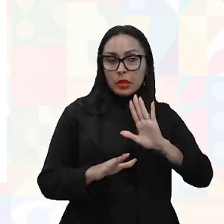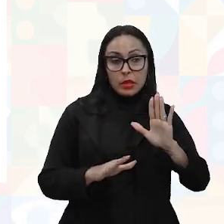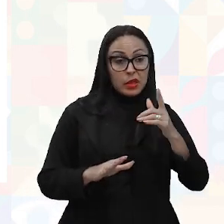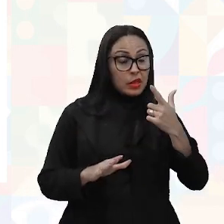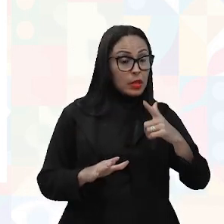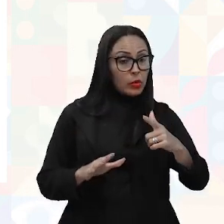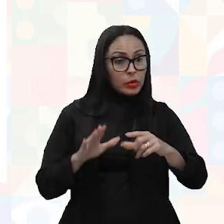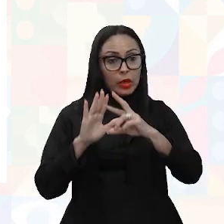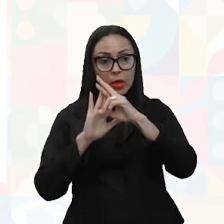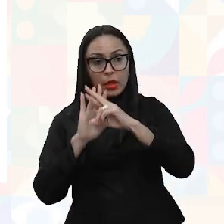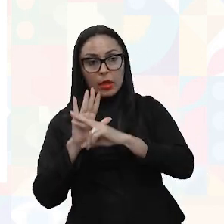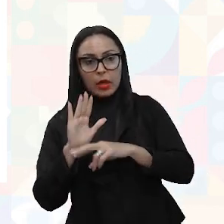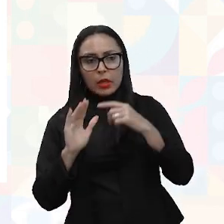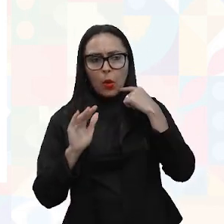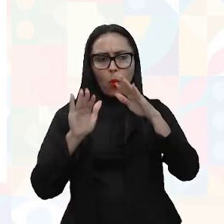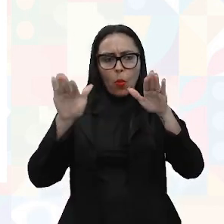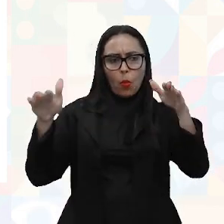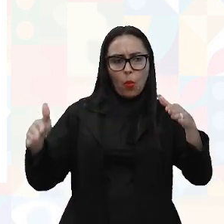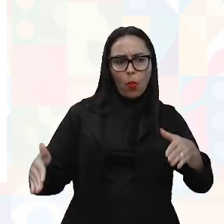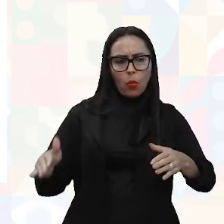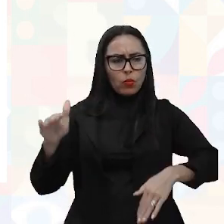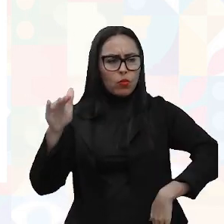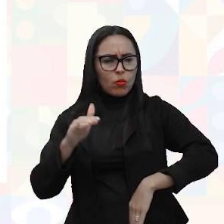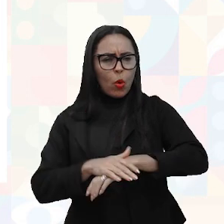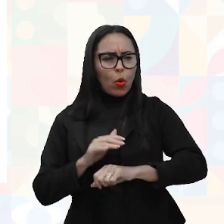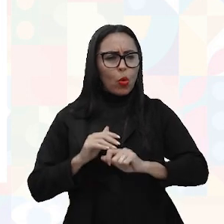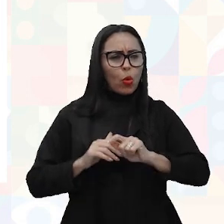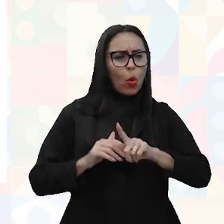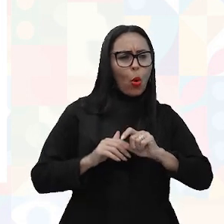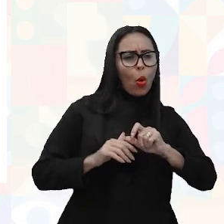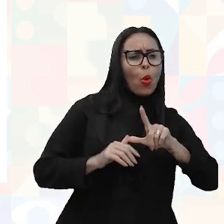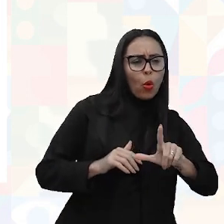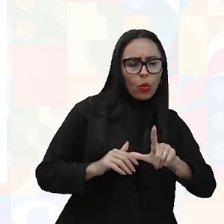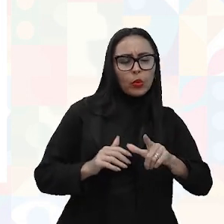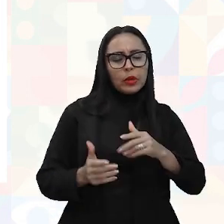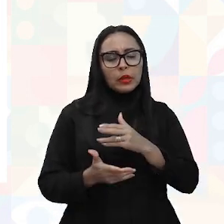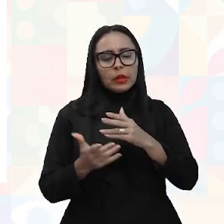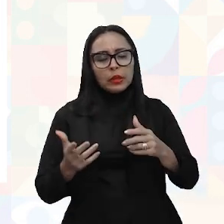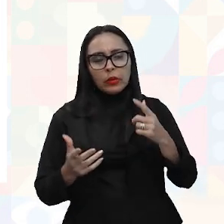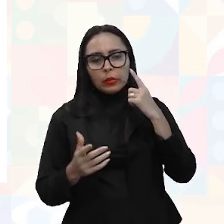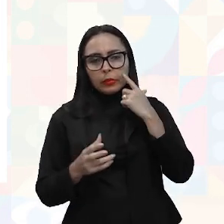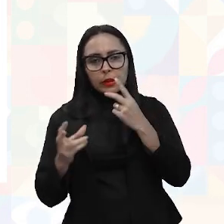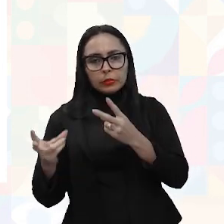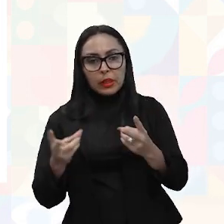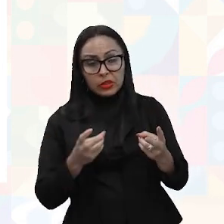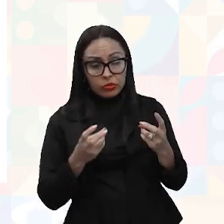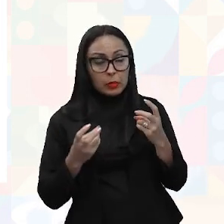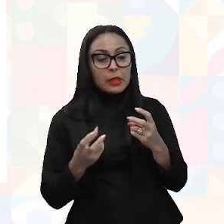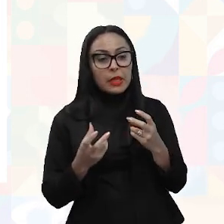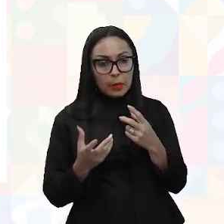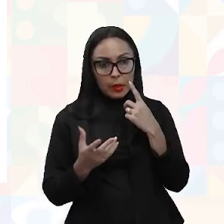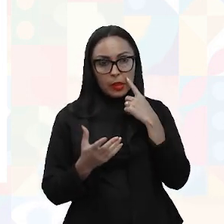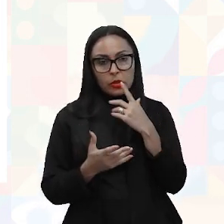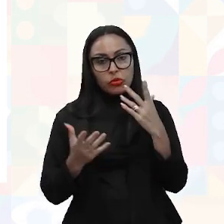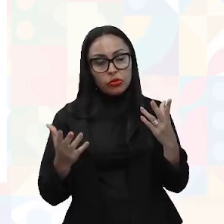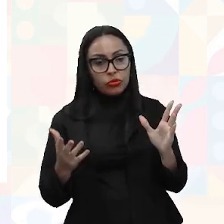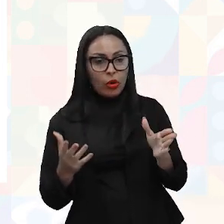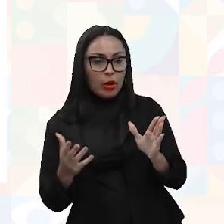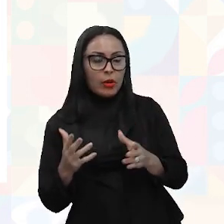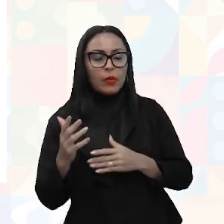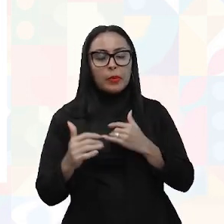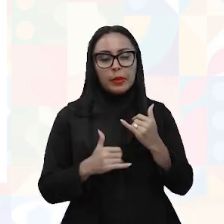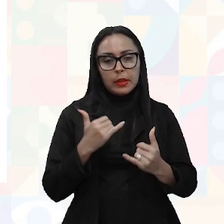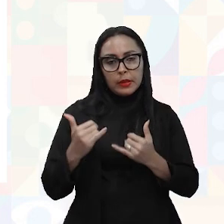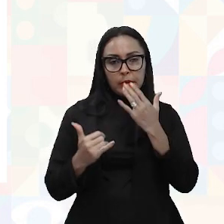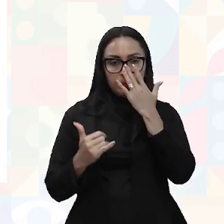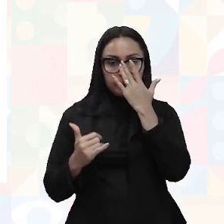momento em que tem um gol, a partir do momento em que tem uma regra, falta, pênalti, etc., note que já vira um jogo. O que era a brincadeira de chutar a bola,